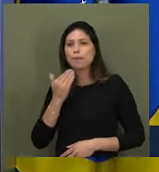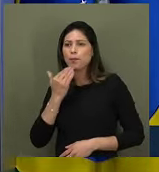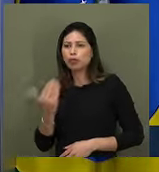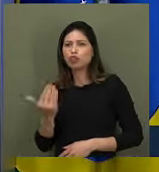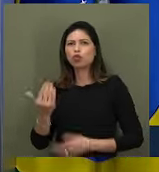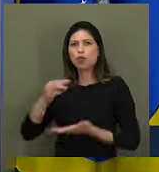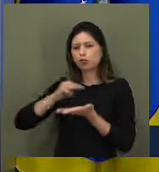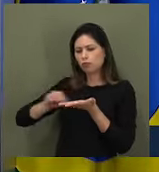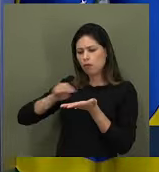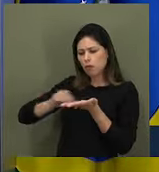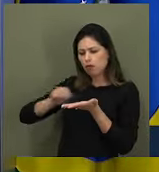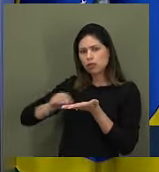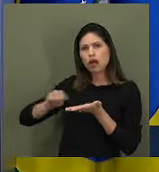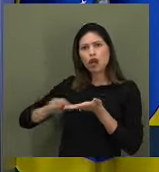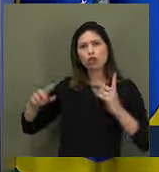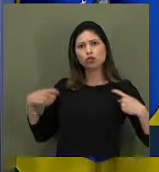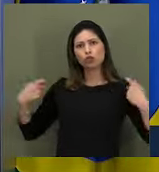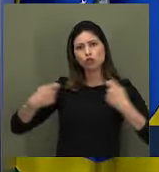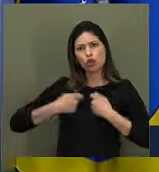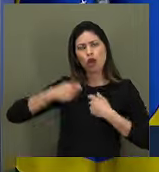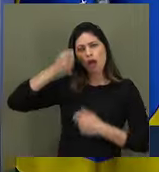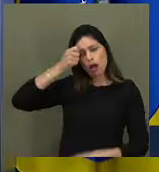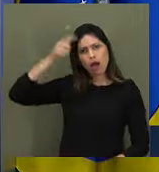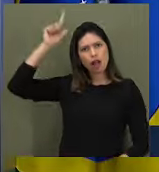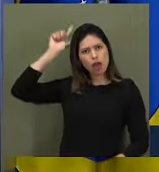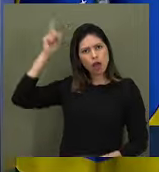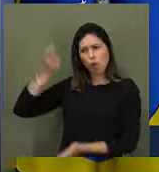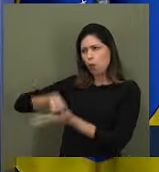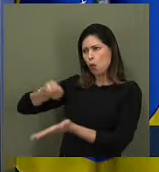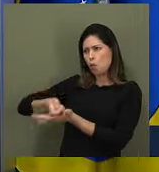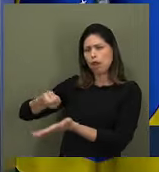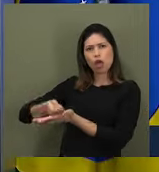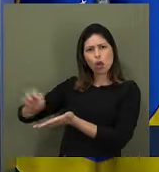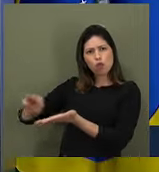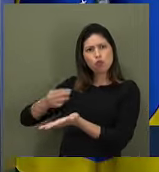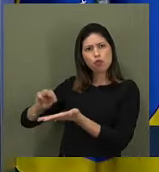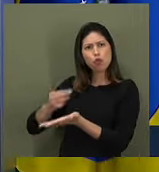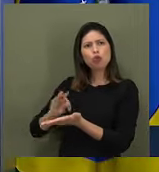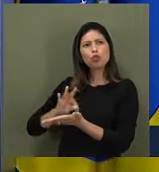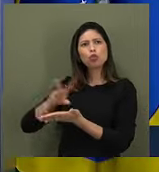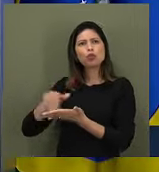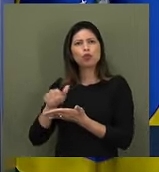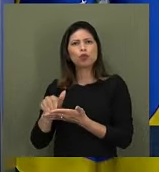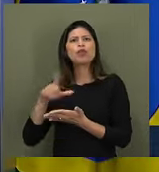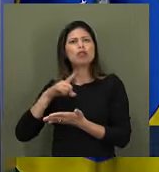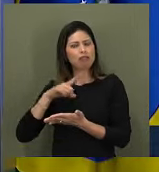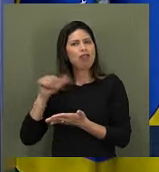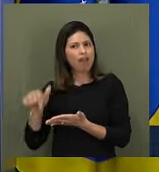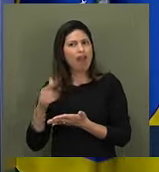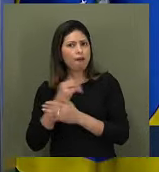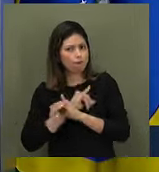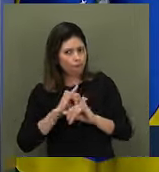mora obrigando à exclusão à suspensão e à restrição de conteúdos da rede